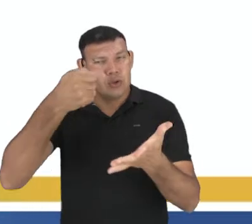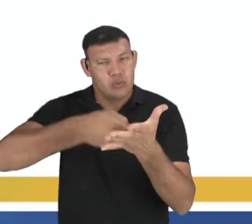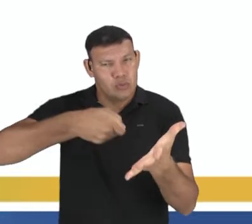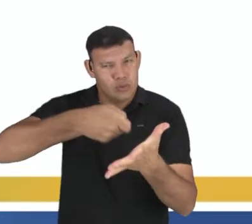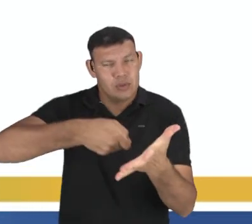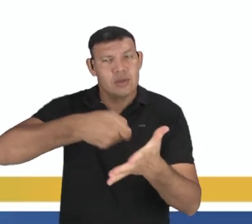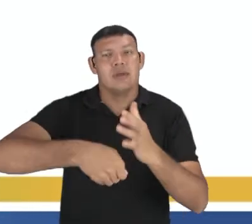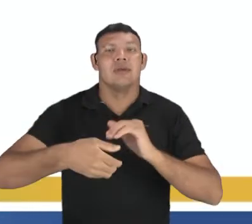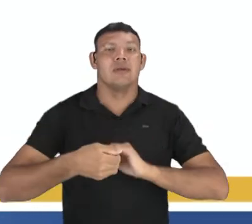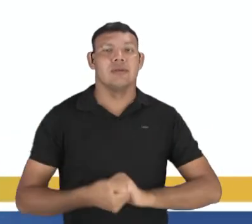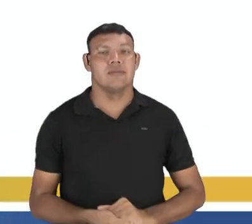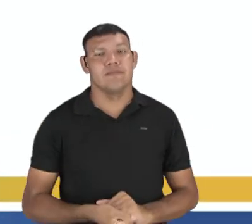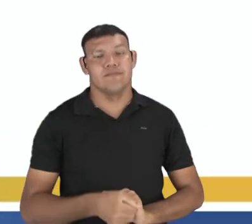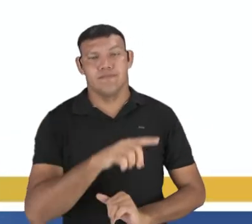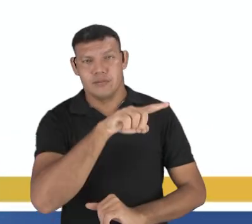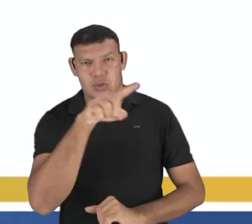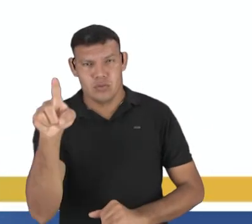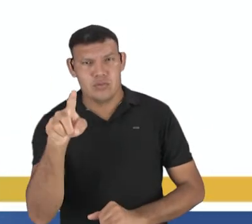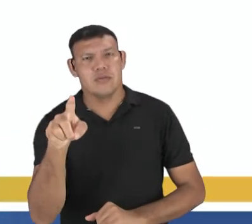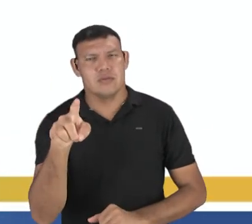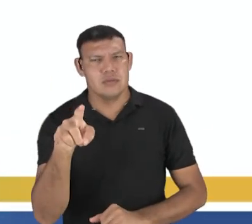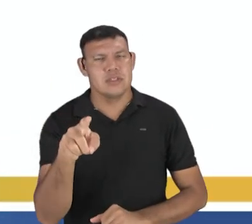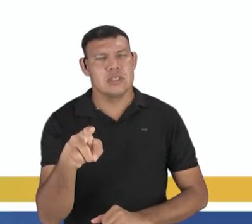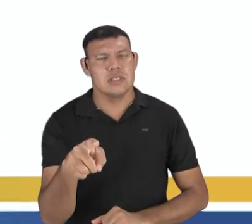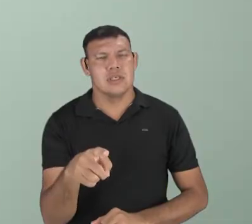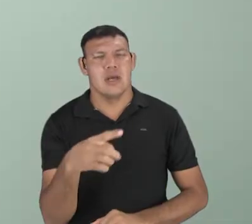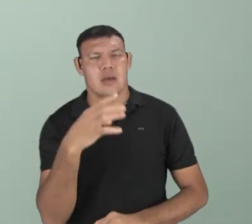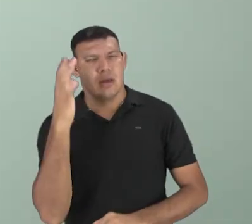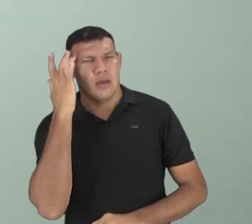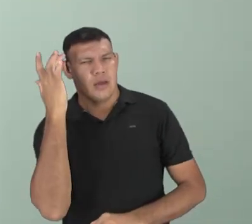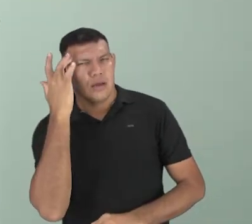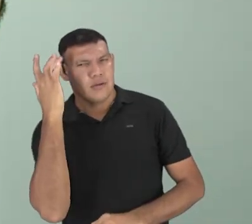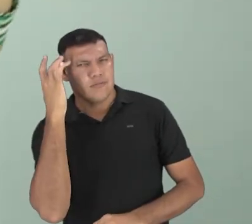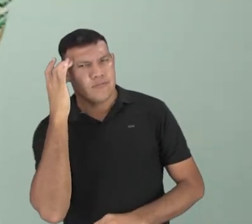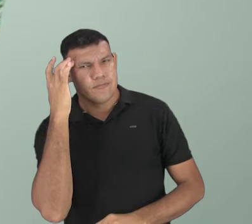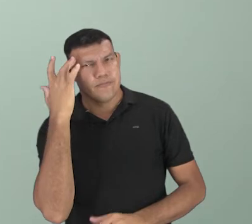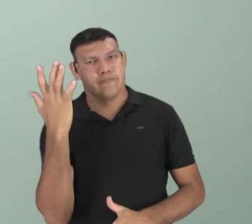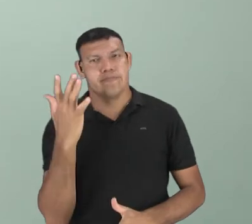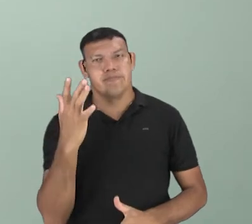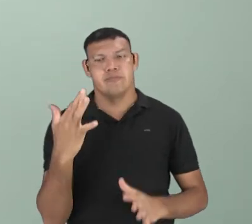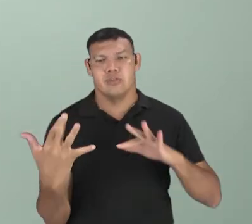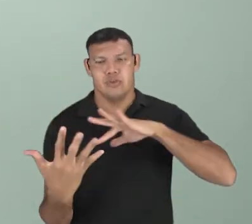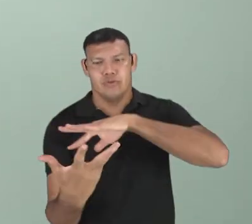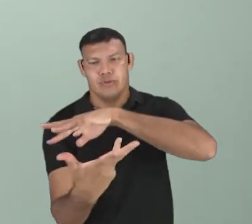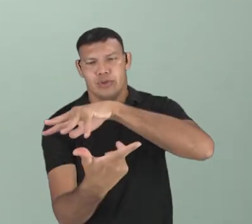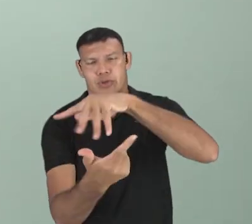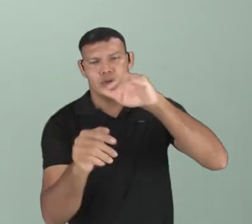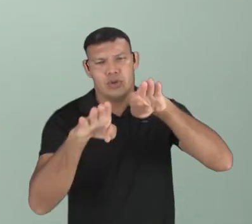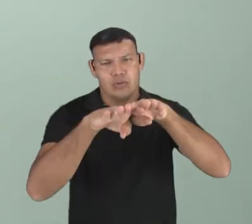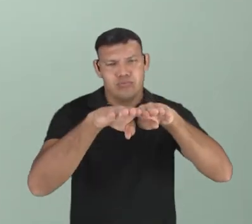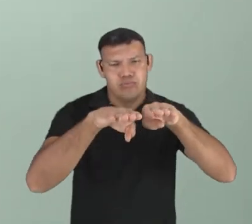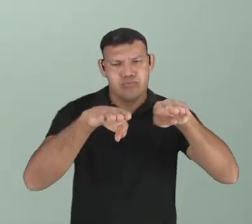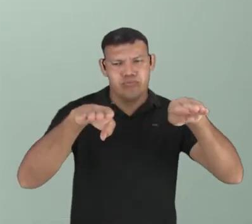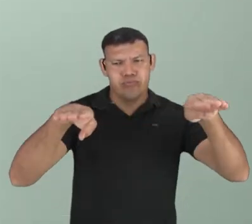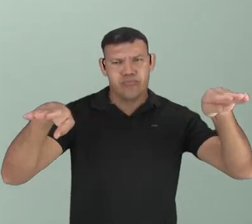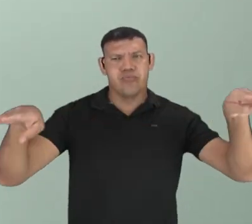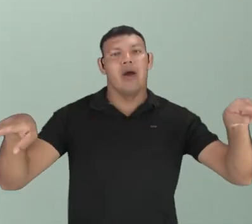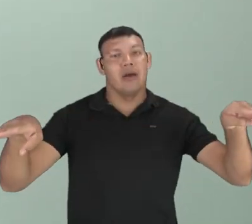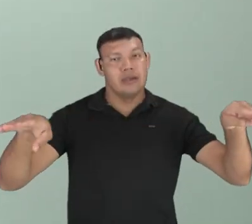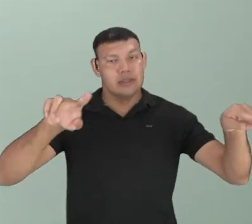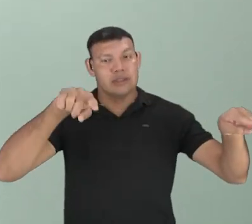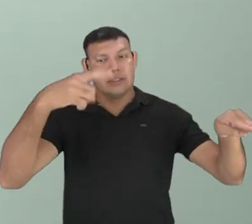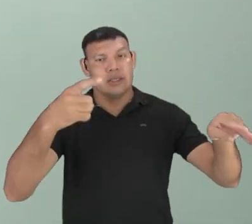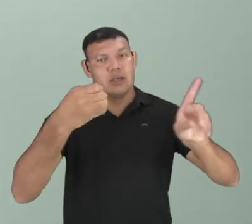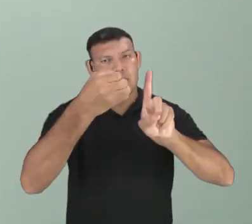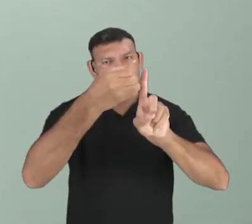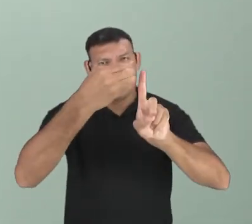confirmá-los. Por exemplo, você afirma que a Terra é plana, eu acredito que a Terra é plana, então eu vou procurar argumentos para validar a minha